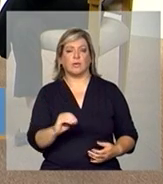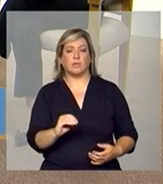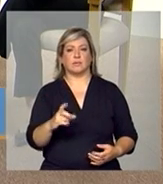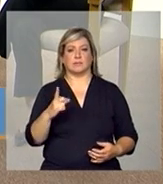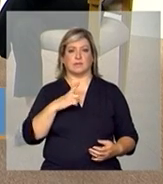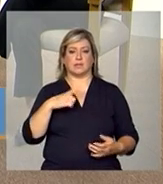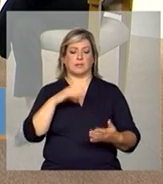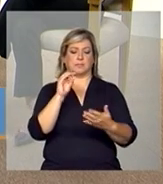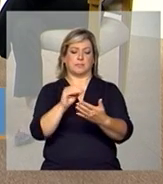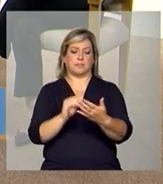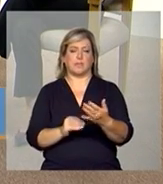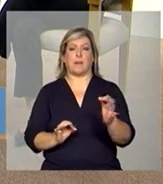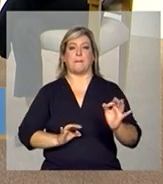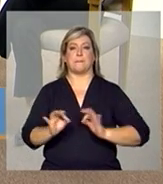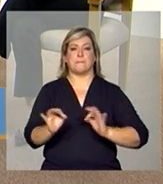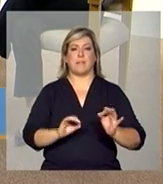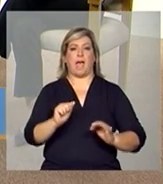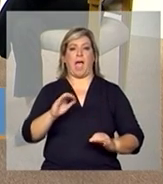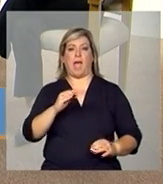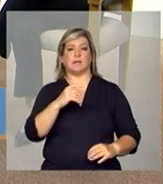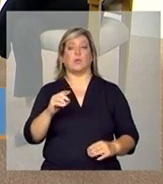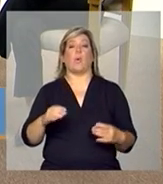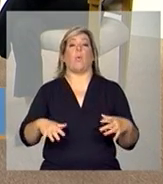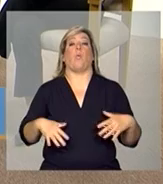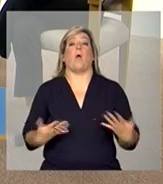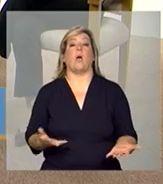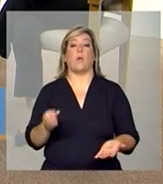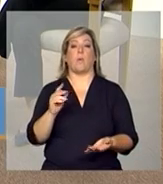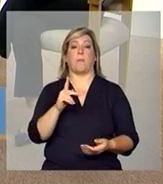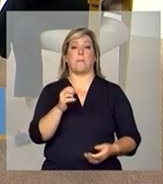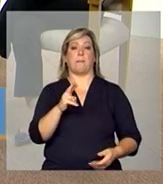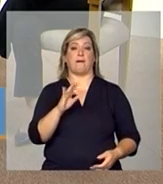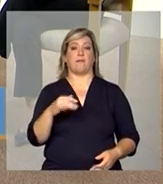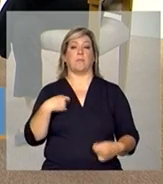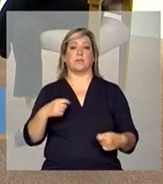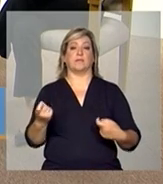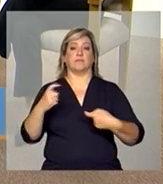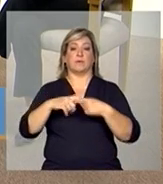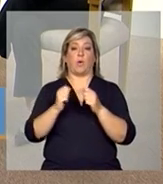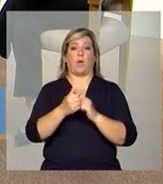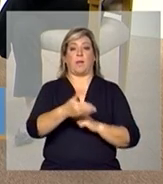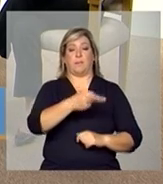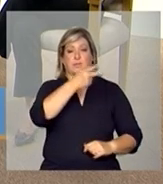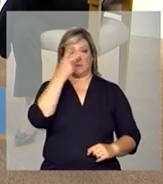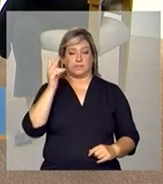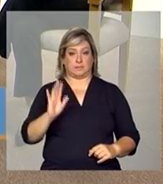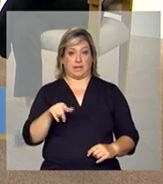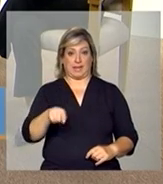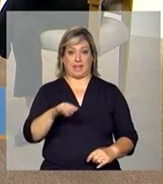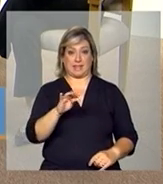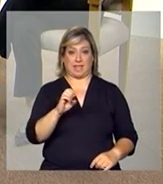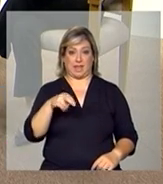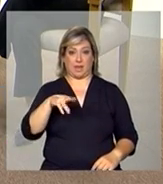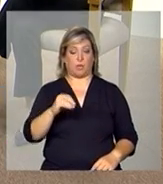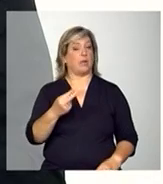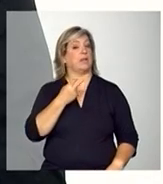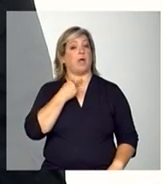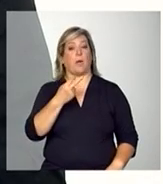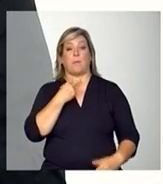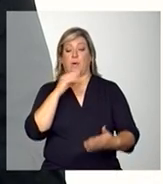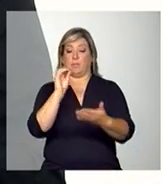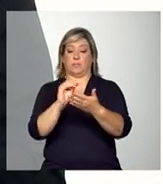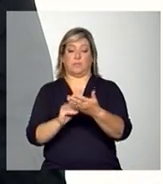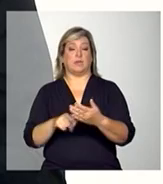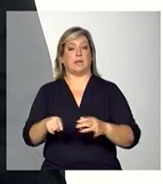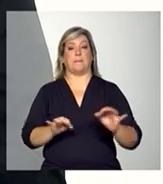ação qual o perfil eu devo vincular a essa pessoa ó o técnico não pode preencher o plano de ação